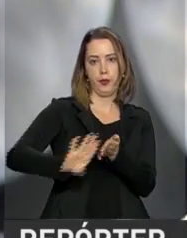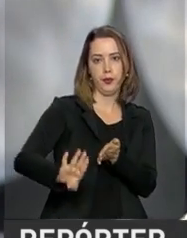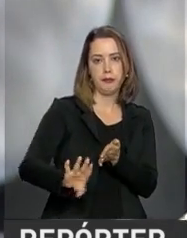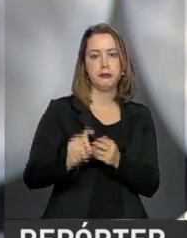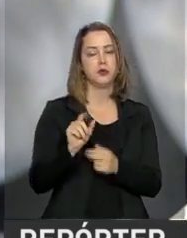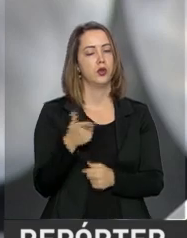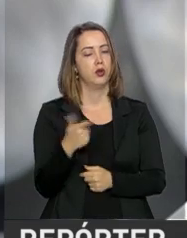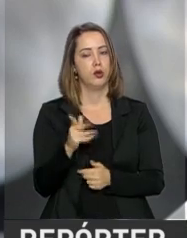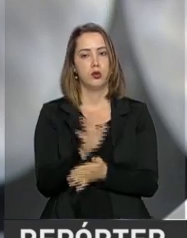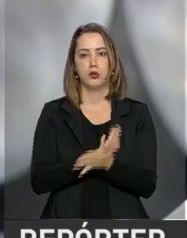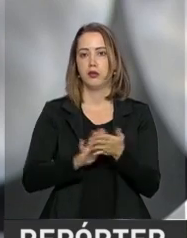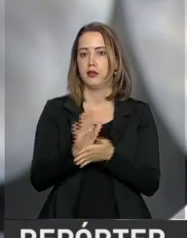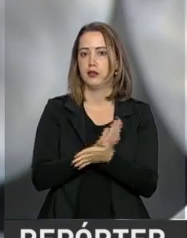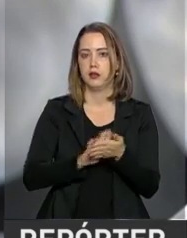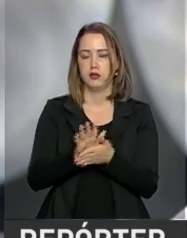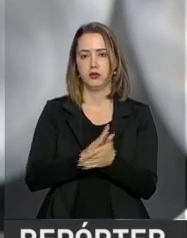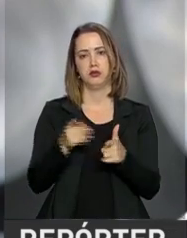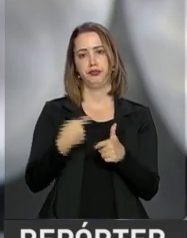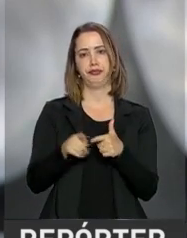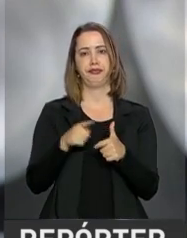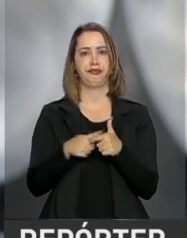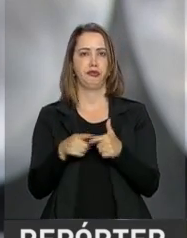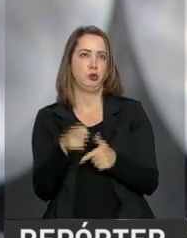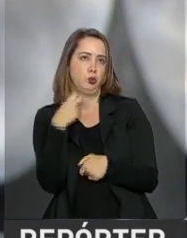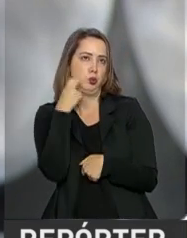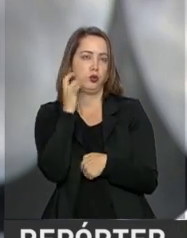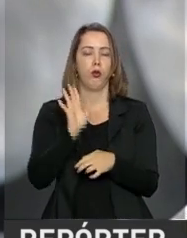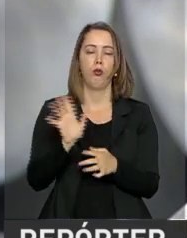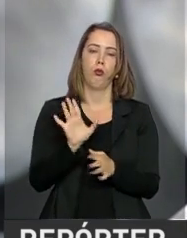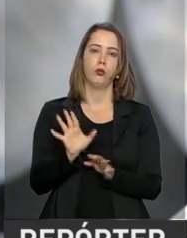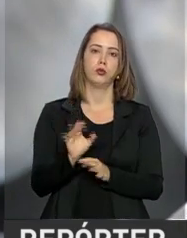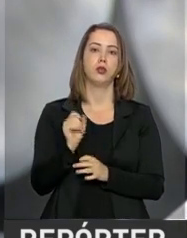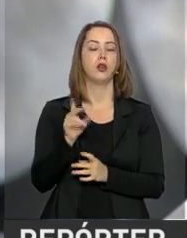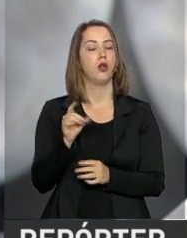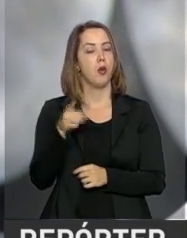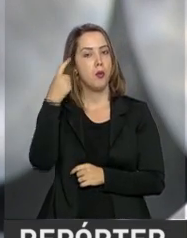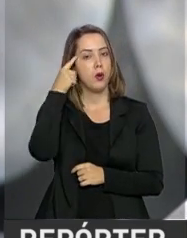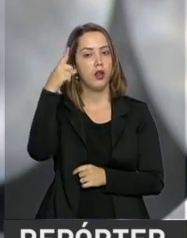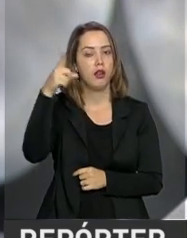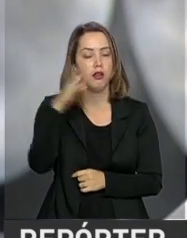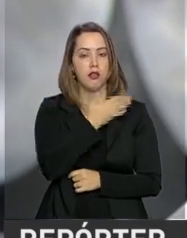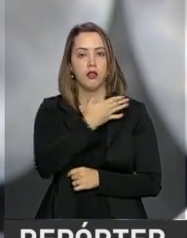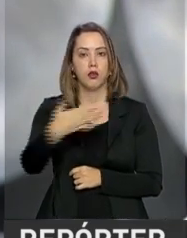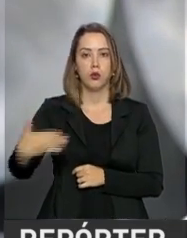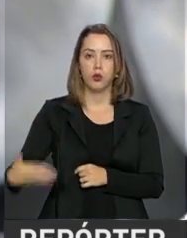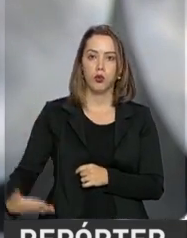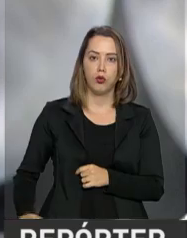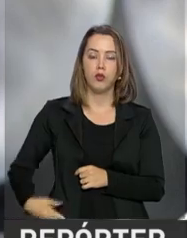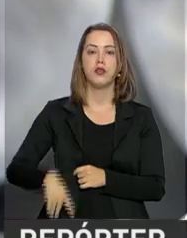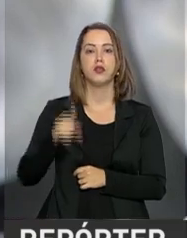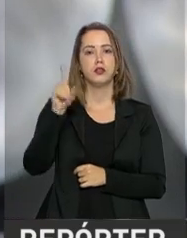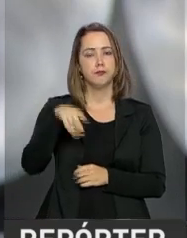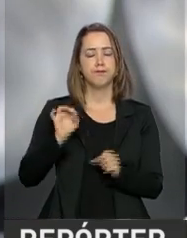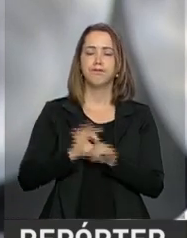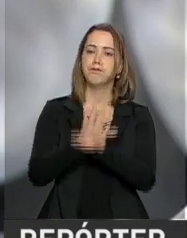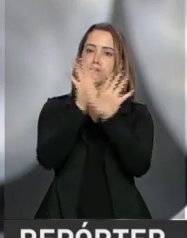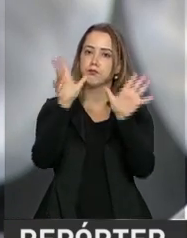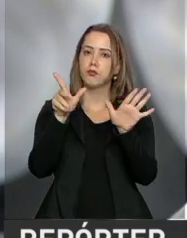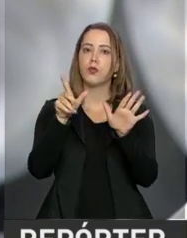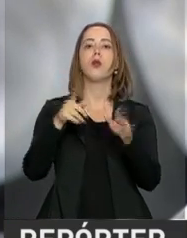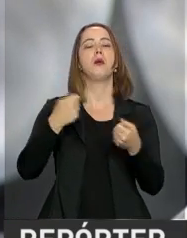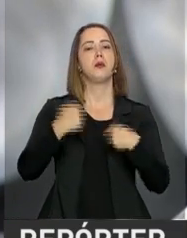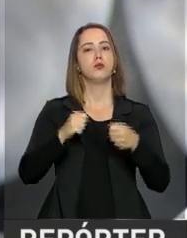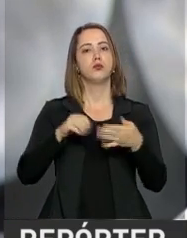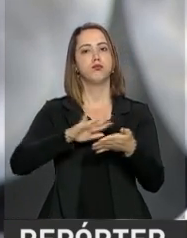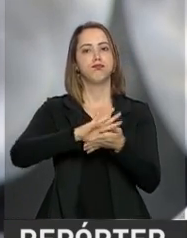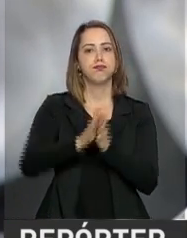constrangimento em relação a isso porque eh a ideia e a filosofia do governo Michel Temer é muito clara combate